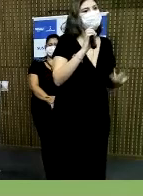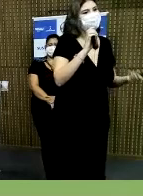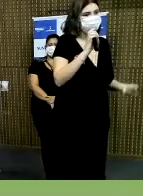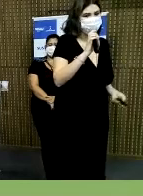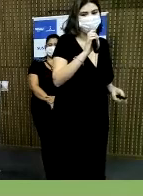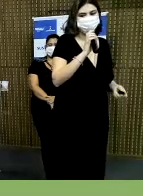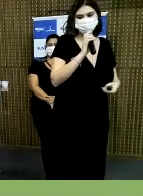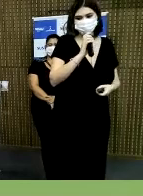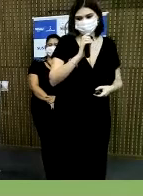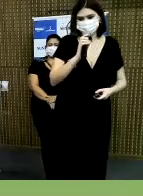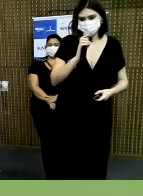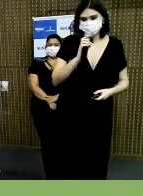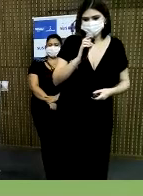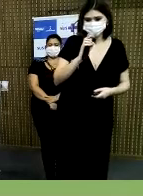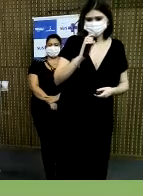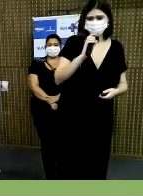puérpera até o 5º dia.